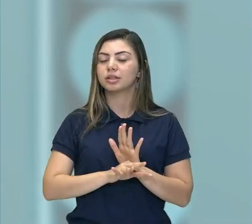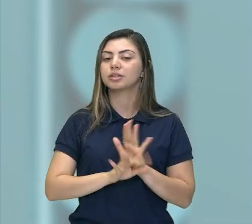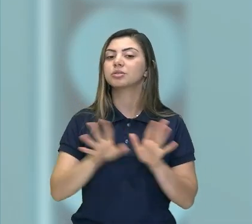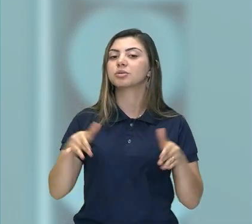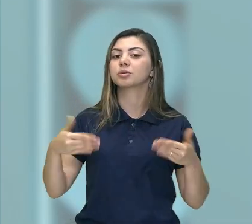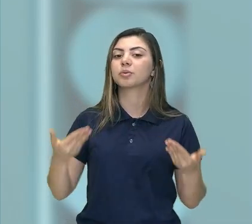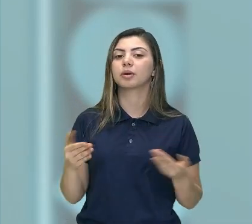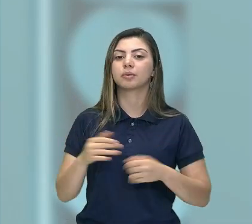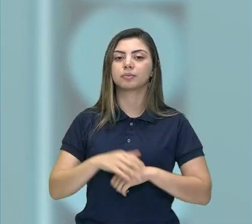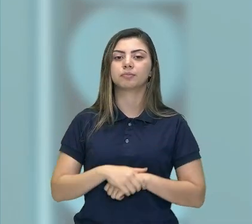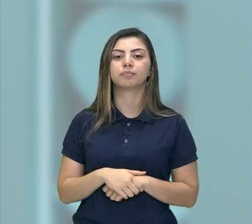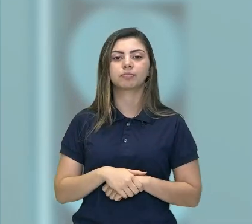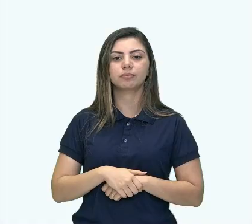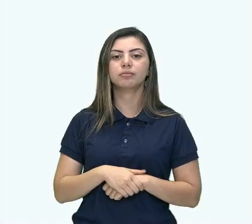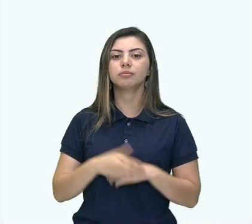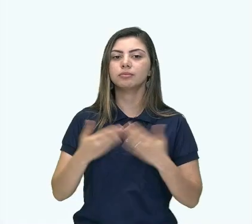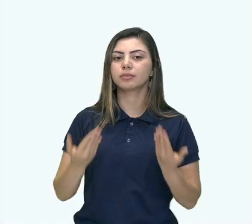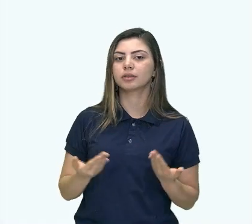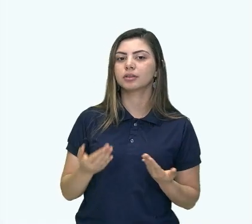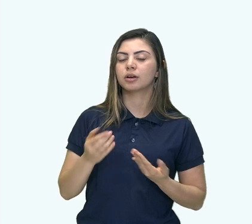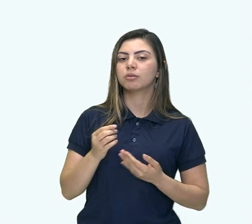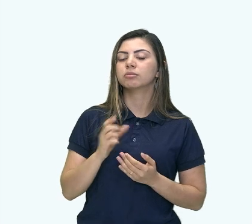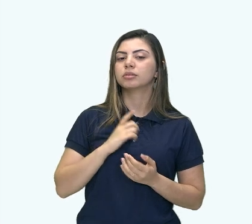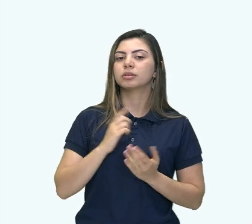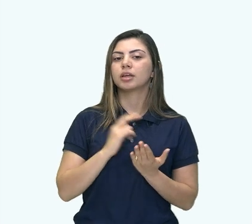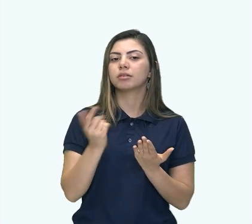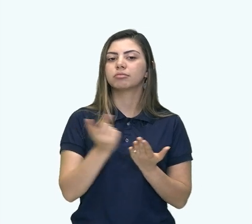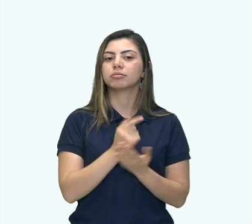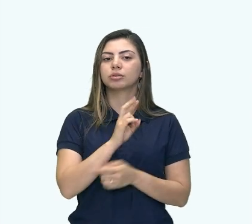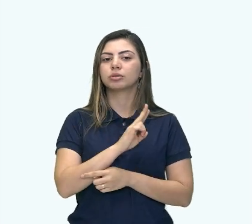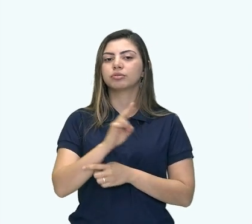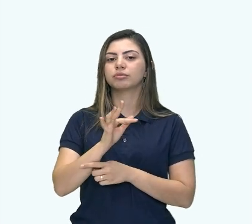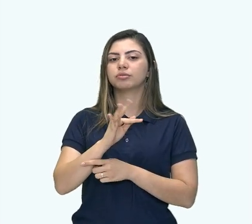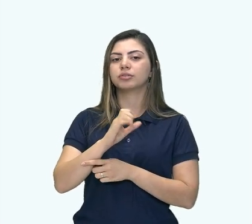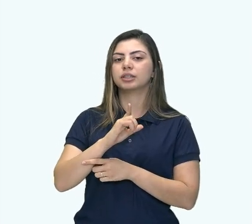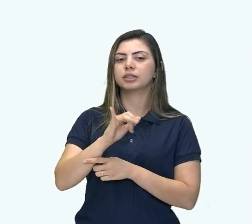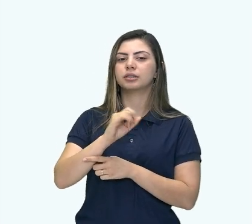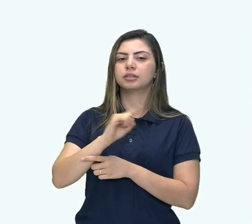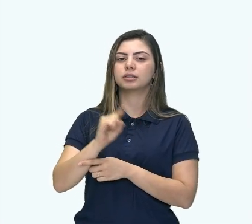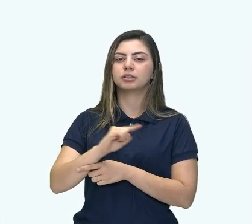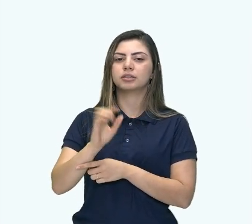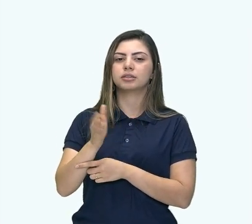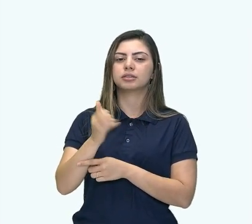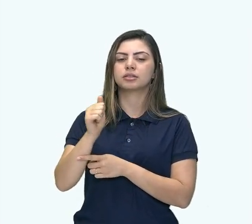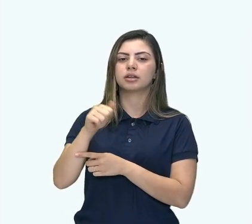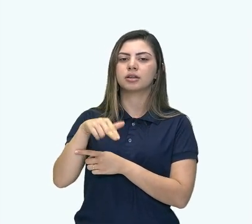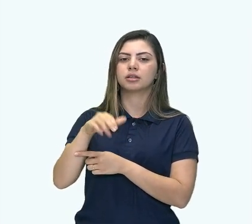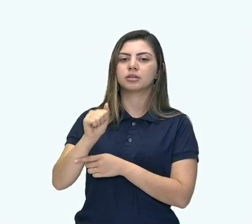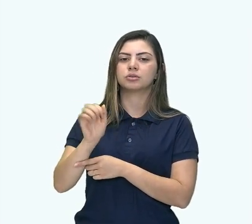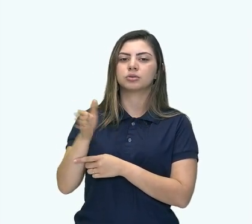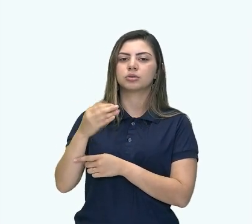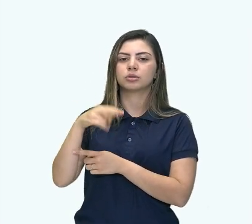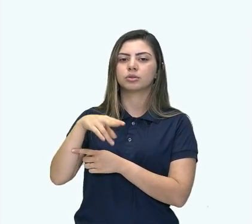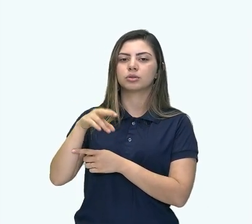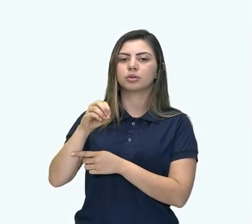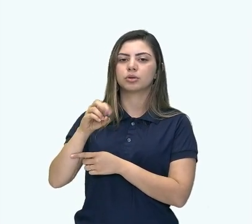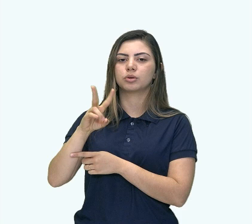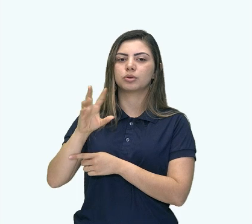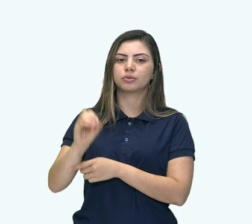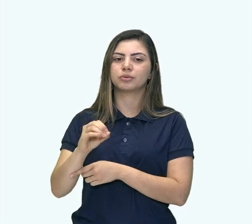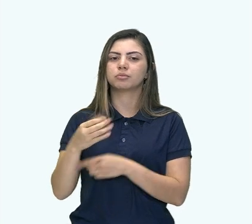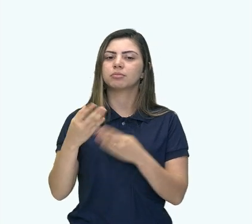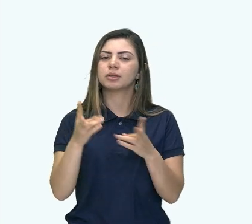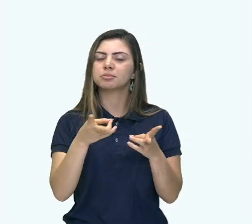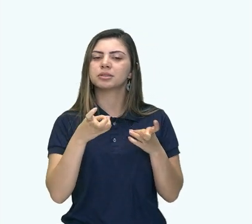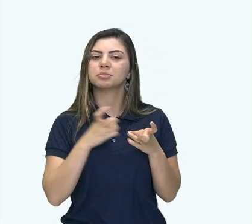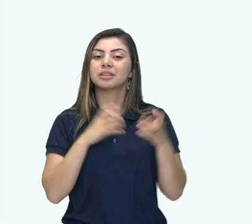é do conto Feliz Ano Novo. Então, no conto, que tem esse título aí usando a palavra feliz, mas vocês vão ver que não é